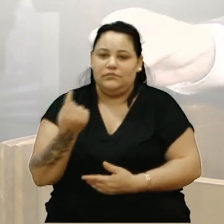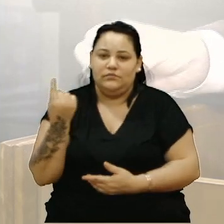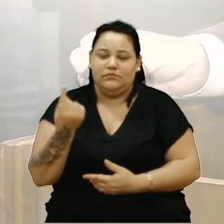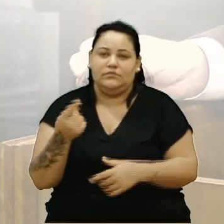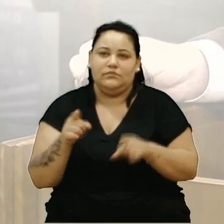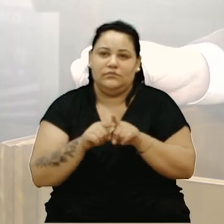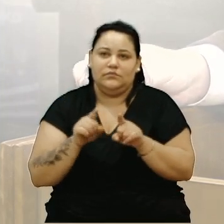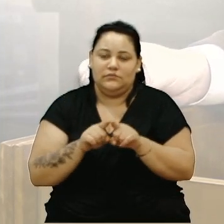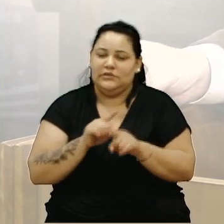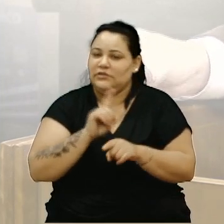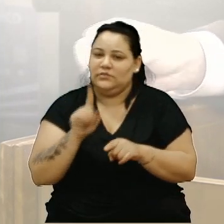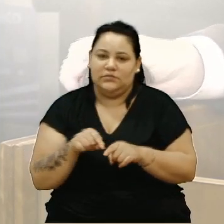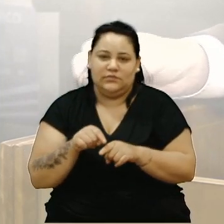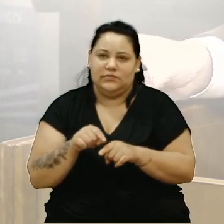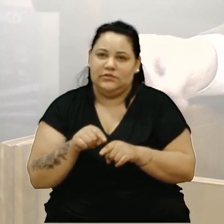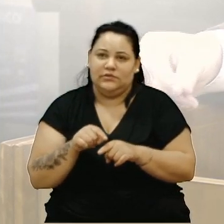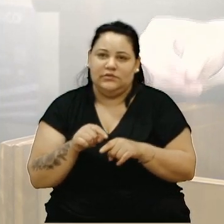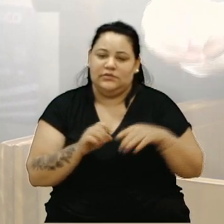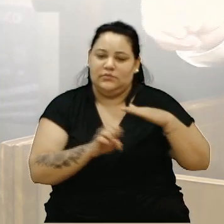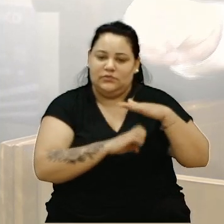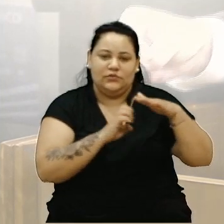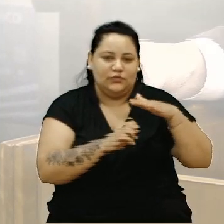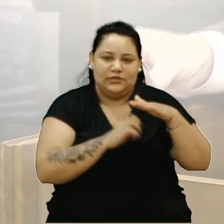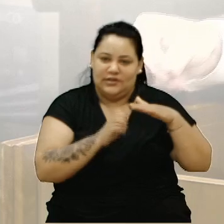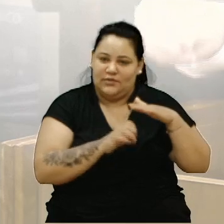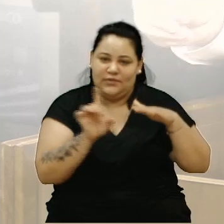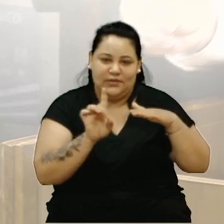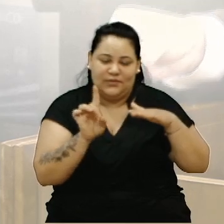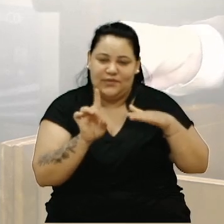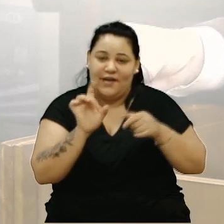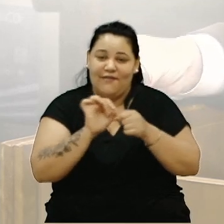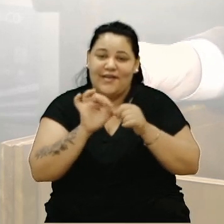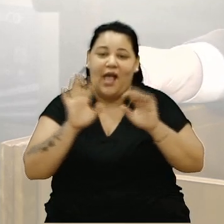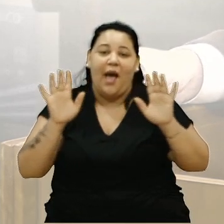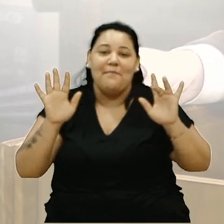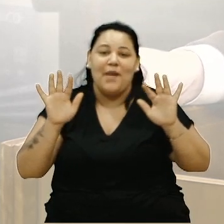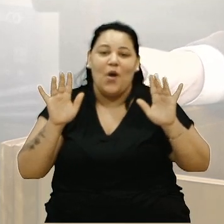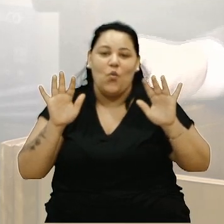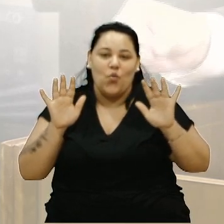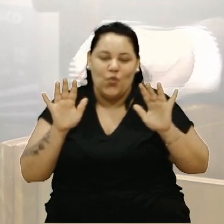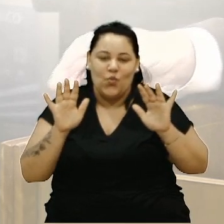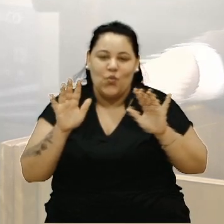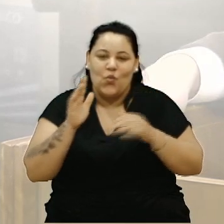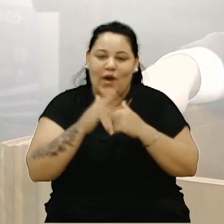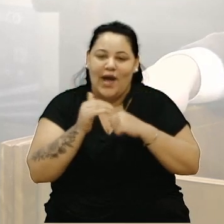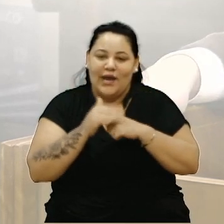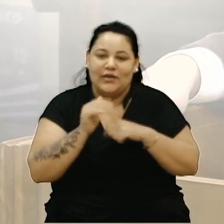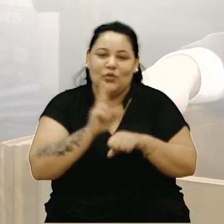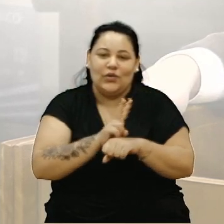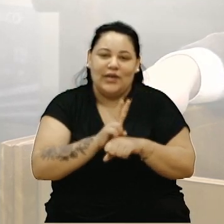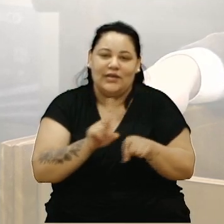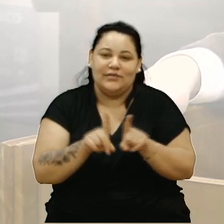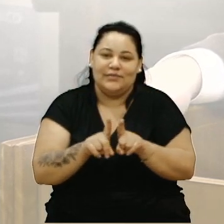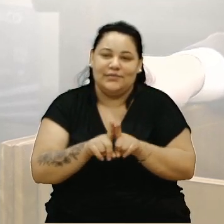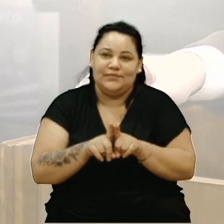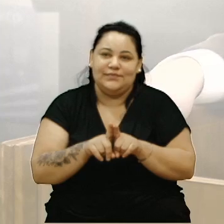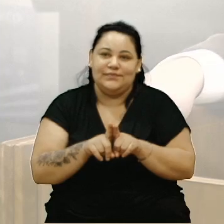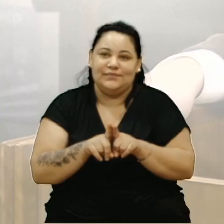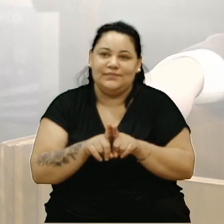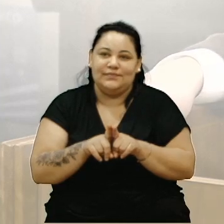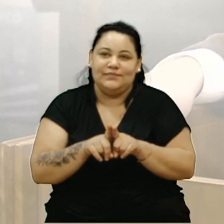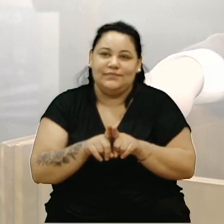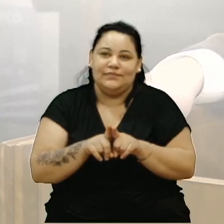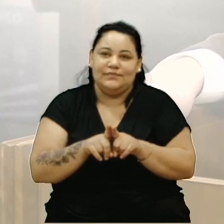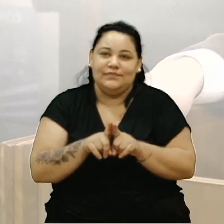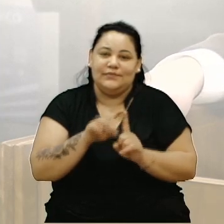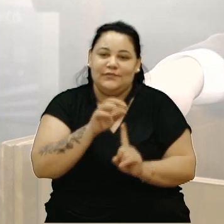trabalho industrial, é um trabalho manufaturado, feito com muito carinho, com muito cuidado, né, por esses